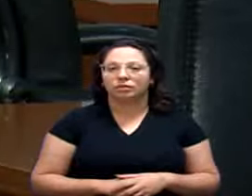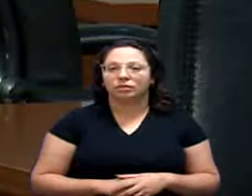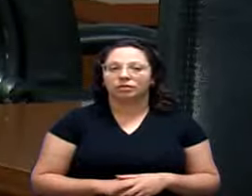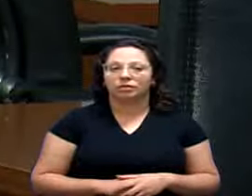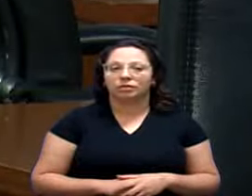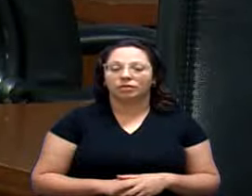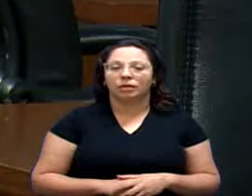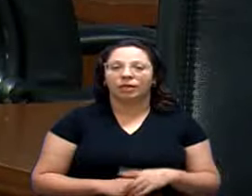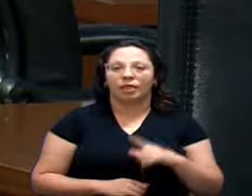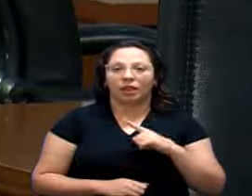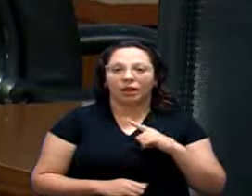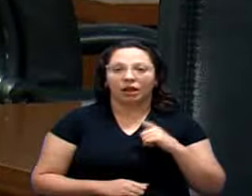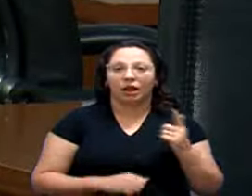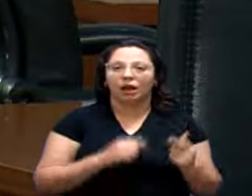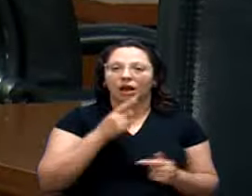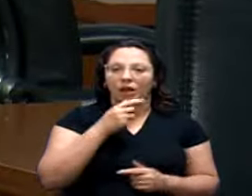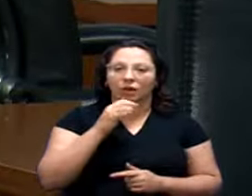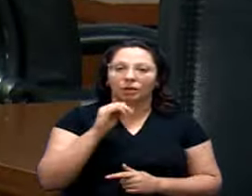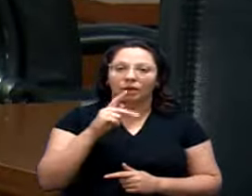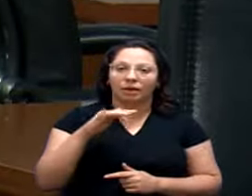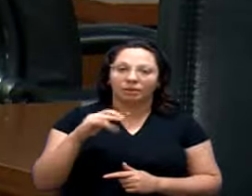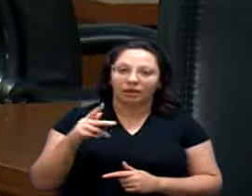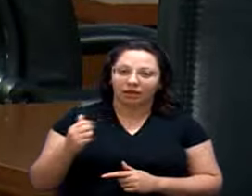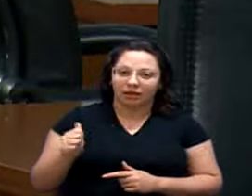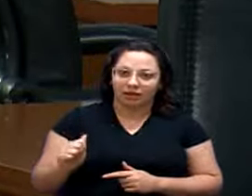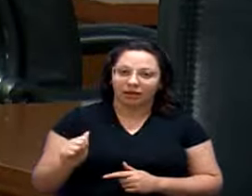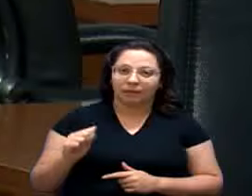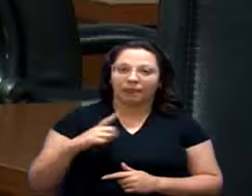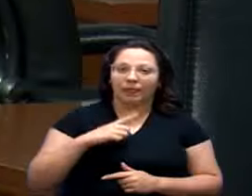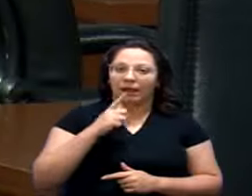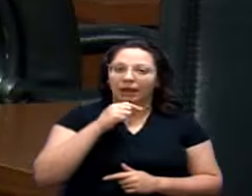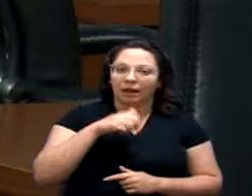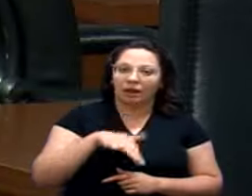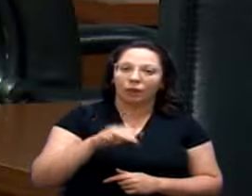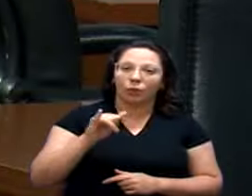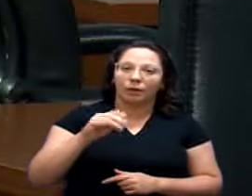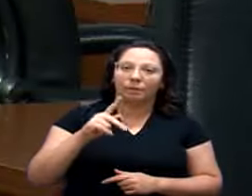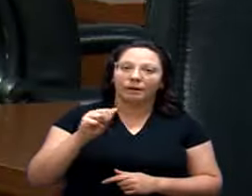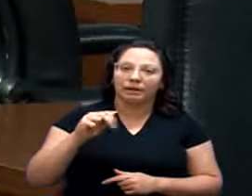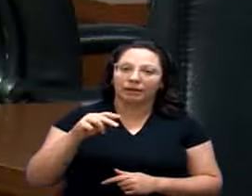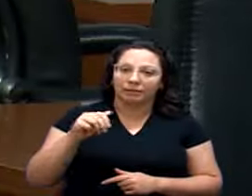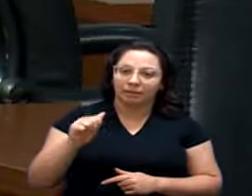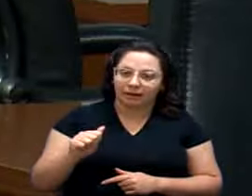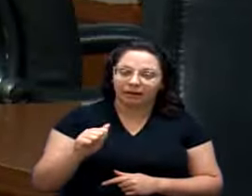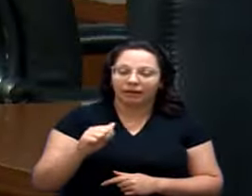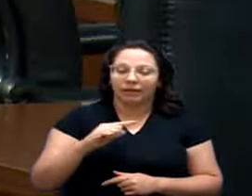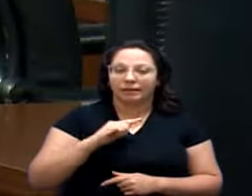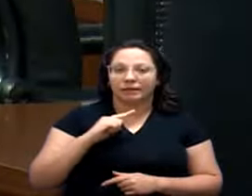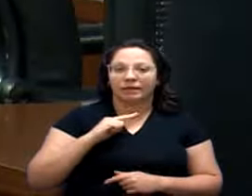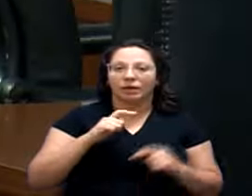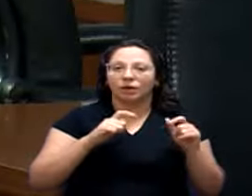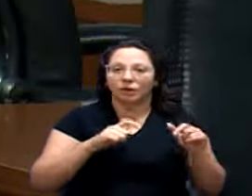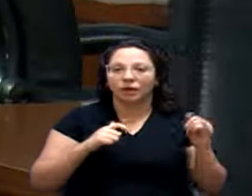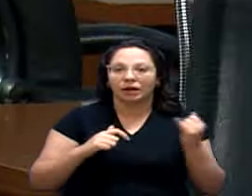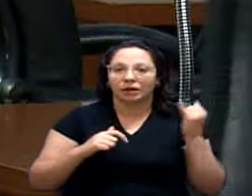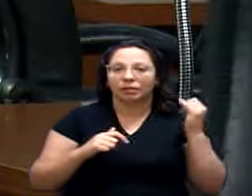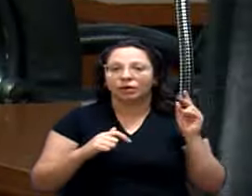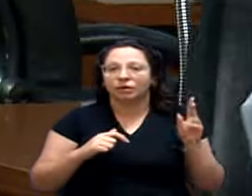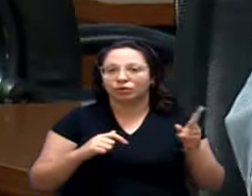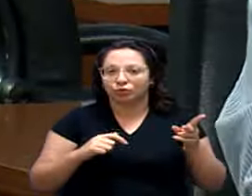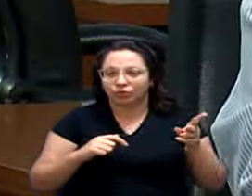gente vai ter lá o Rio ipaneminha tem o rio o rio Ipanema né então também é uma região importante pr pra